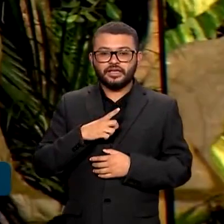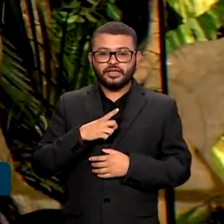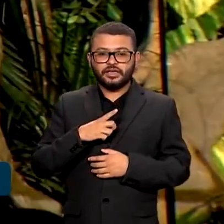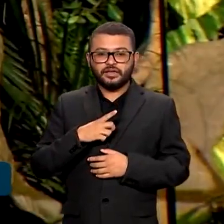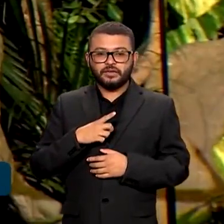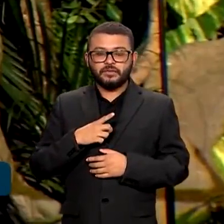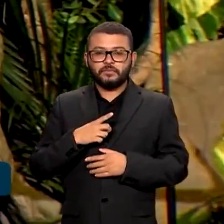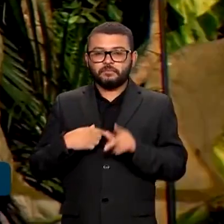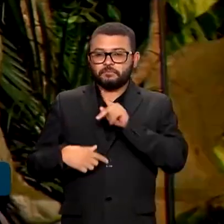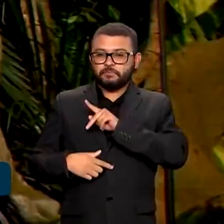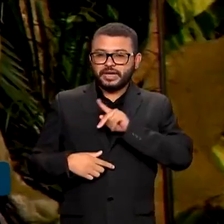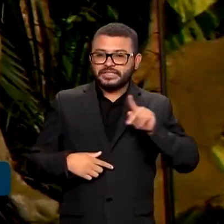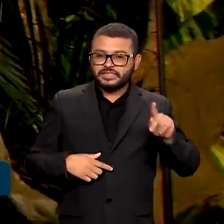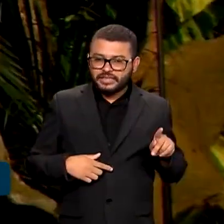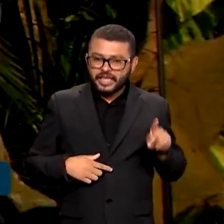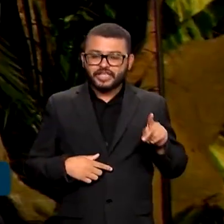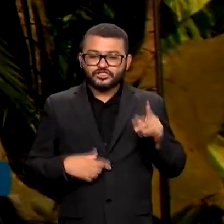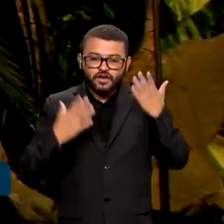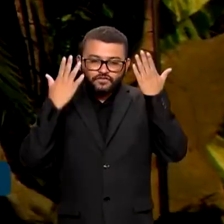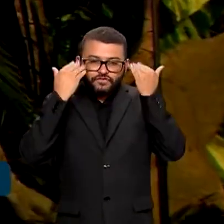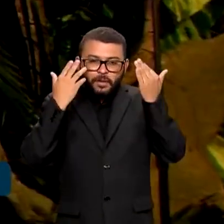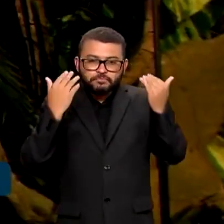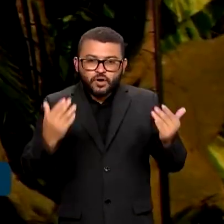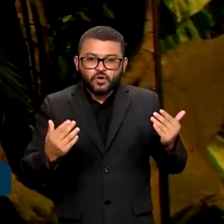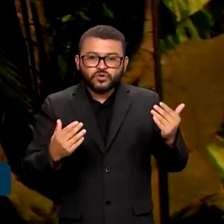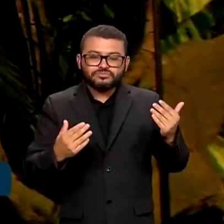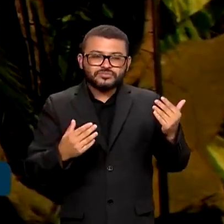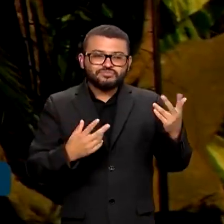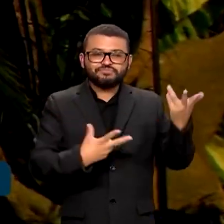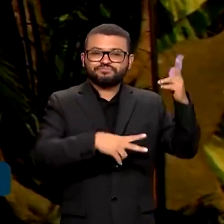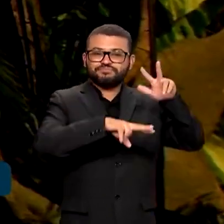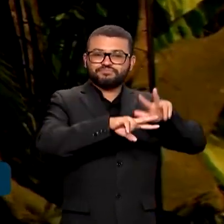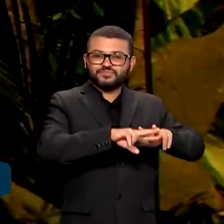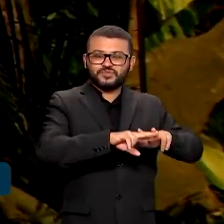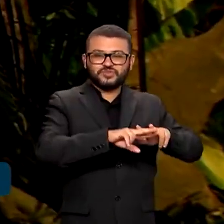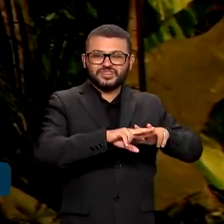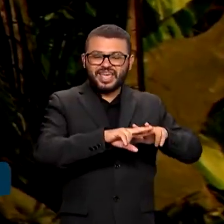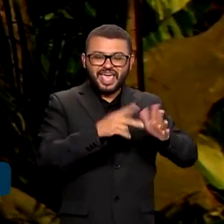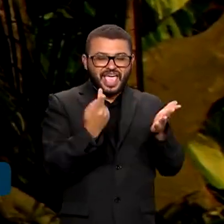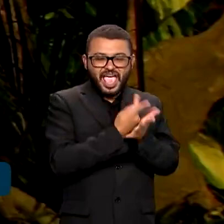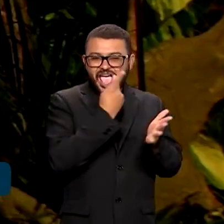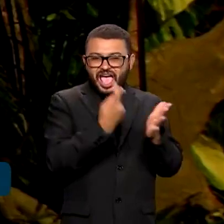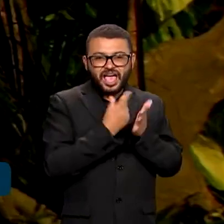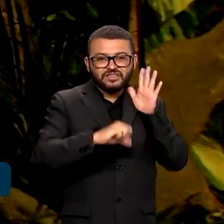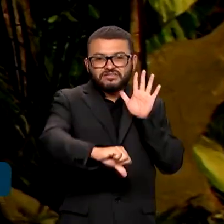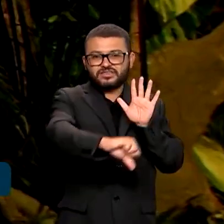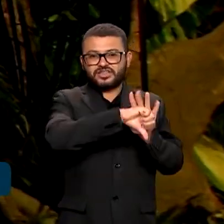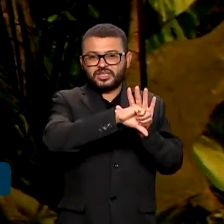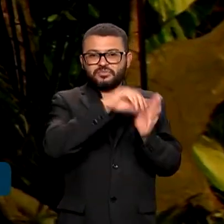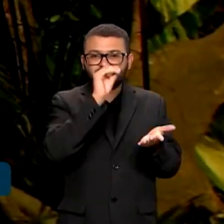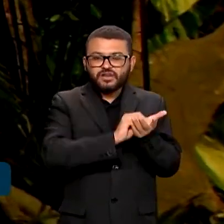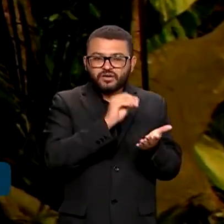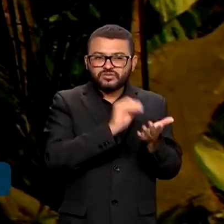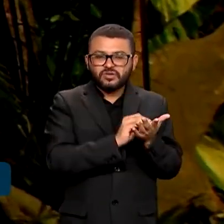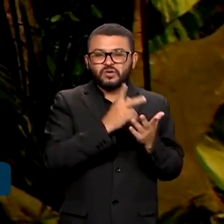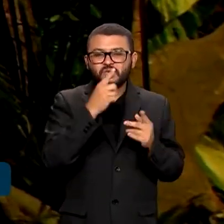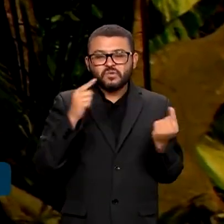maior líder popular desse país, sofrer uma prisão injusta, ilegal e